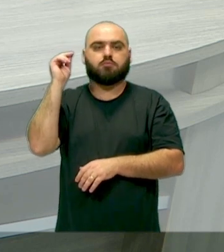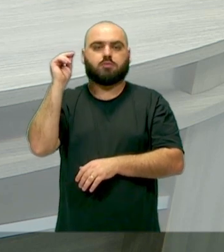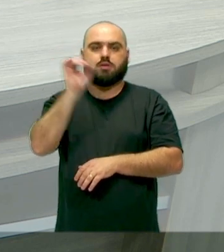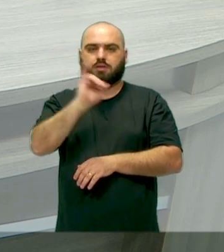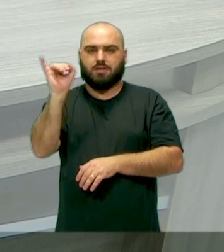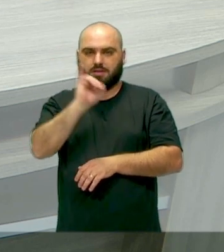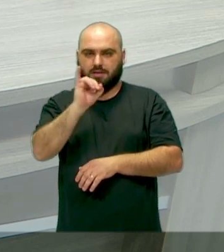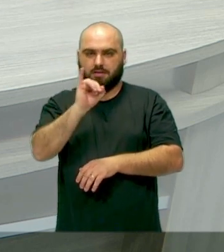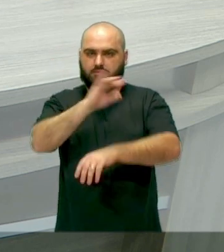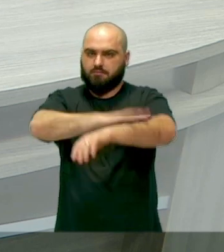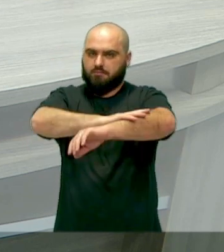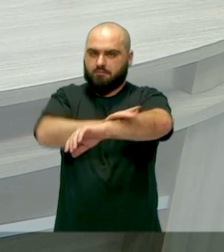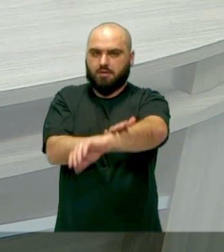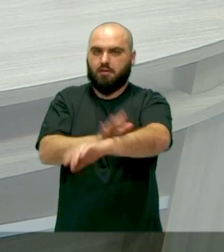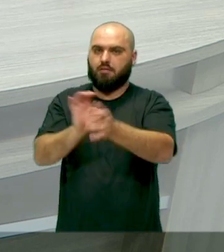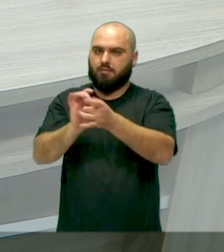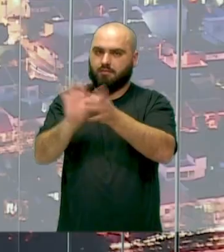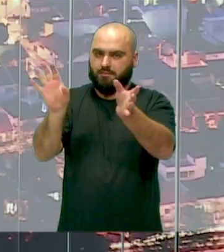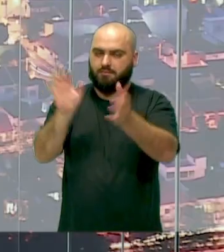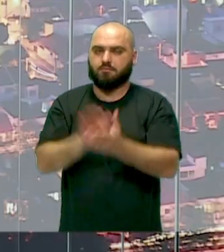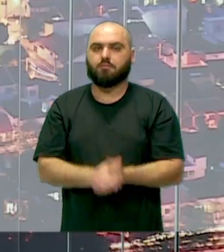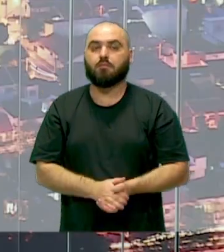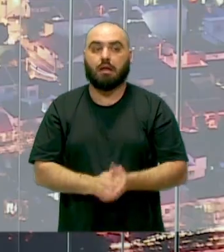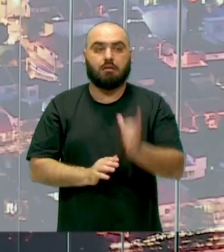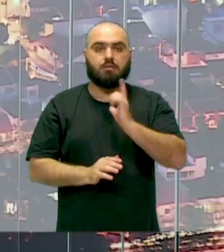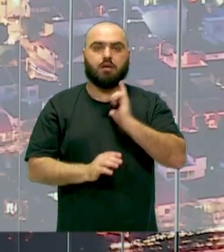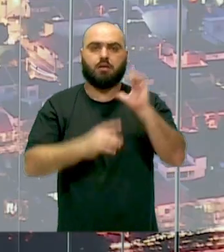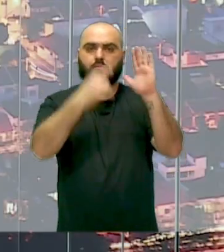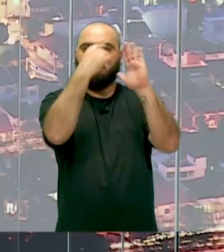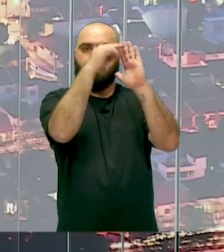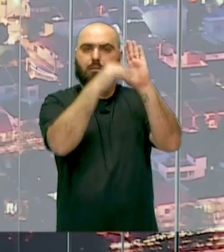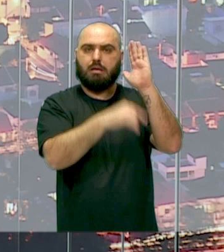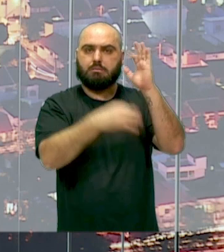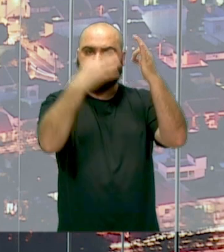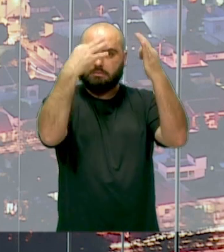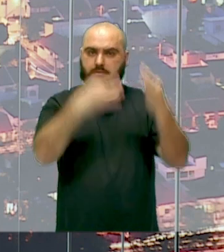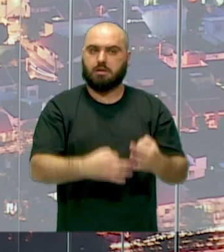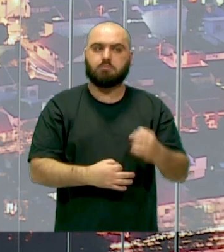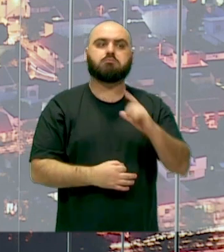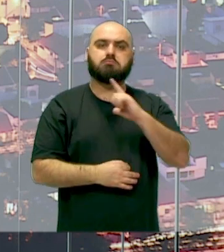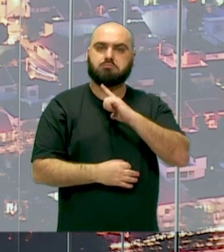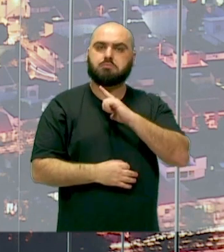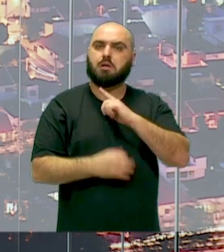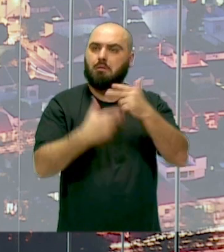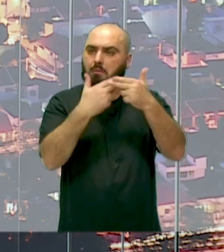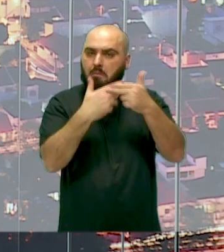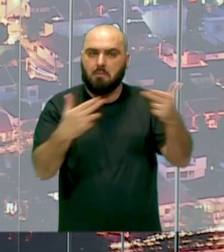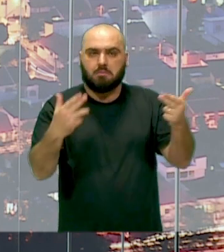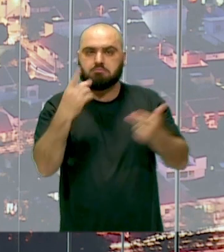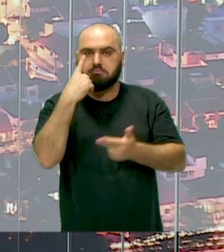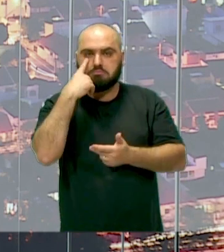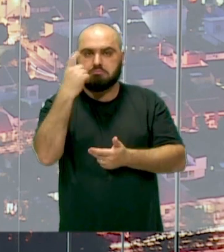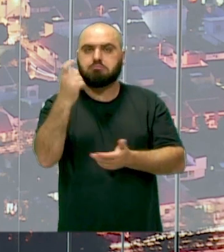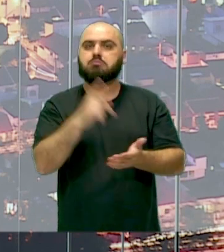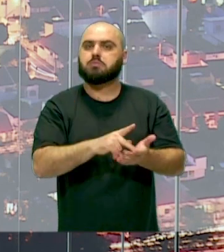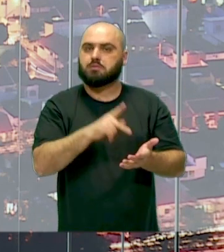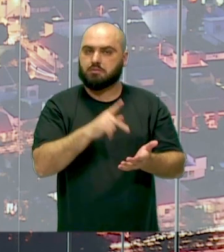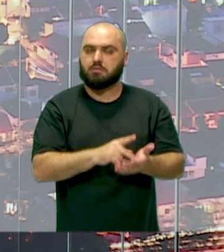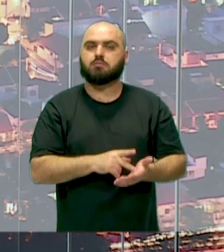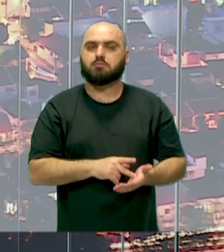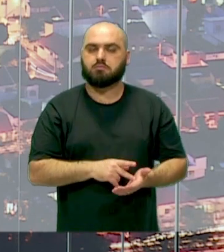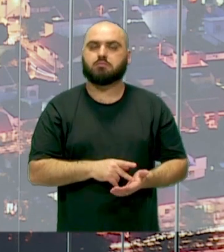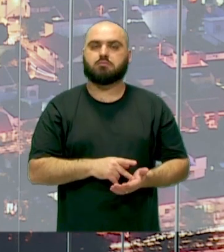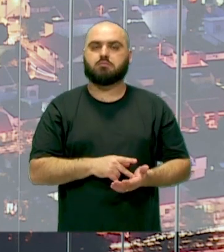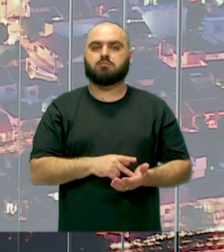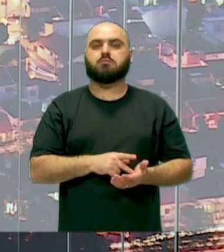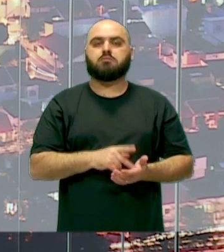Sem Racismo, que tem toda a programação certinha e tem coisas assim muito interessantes, inclusive.